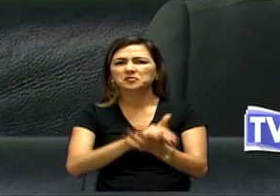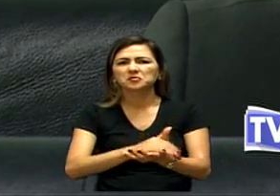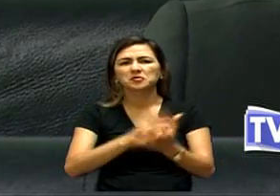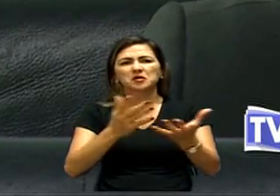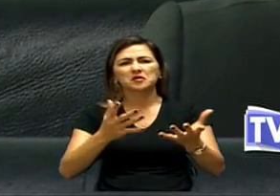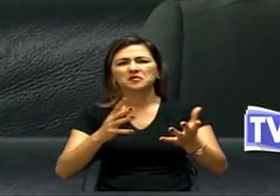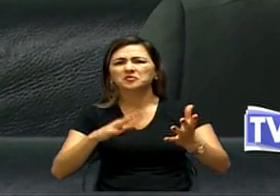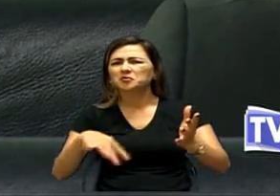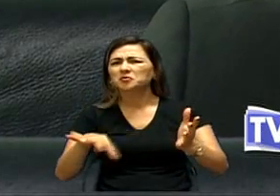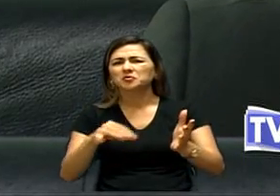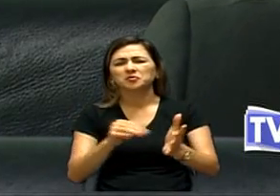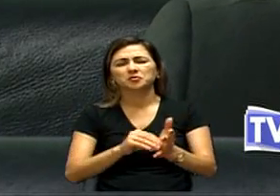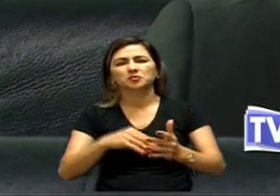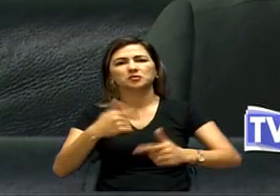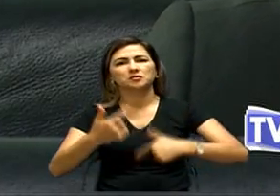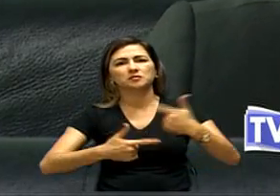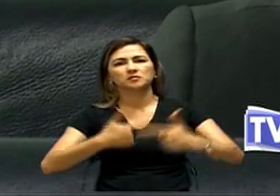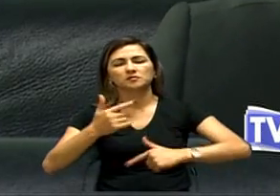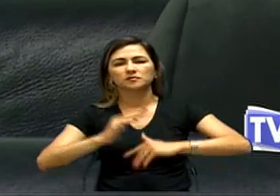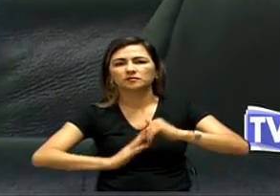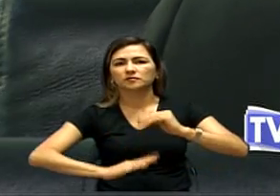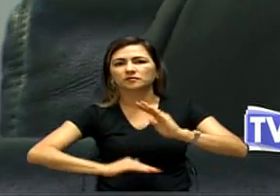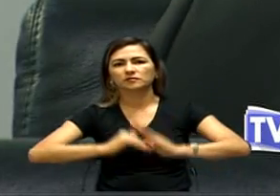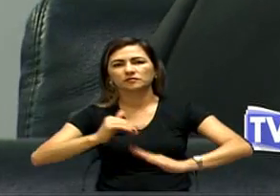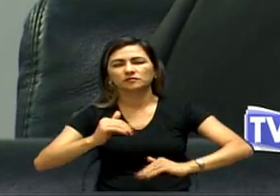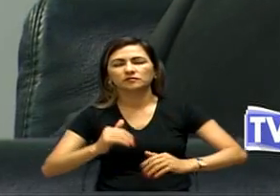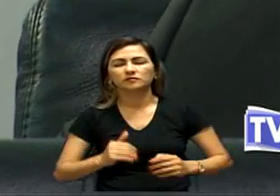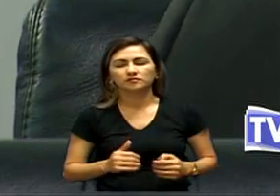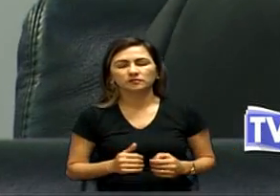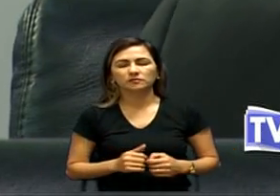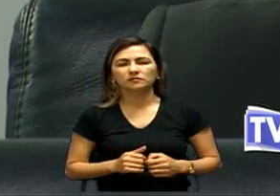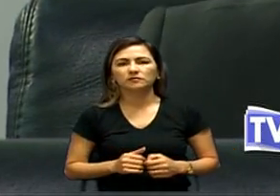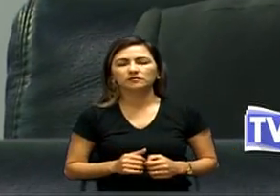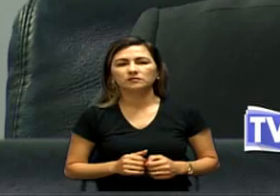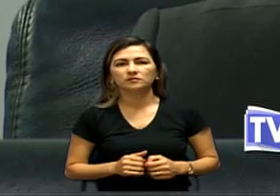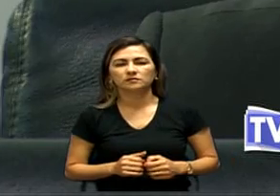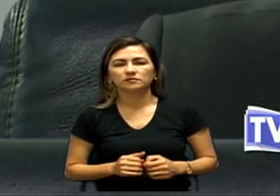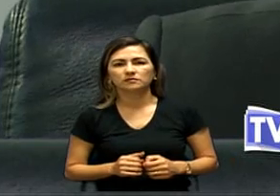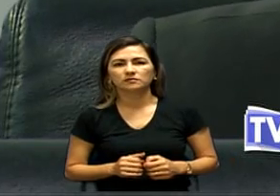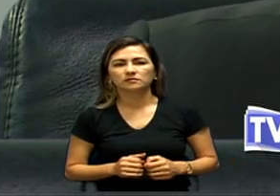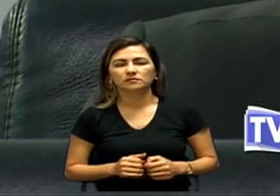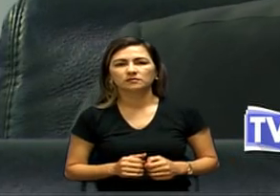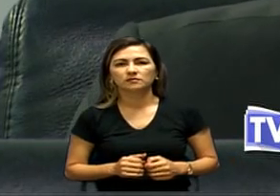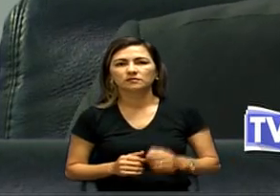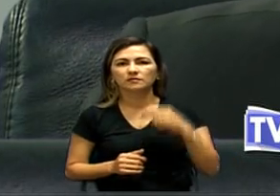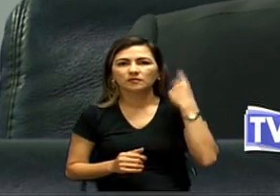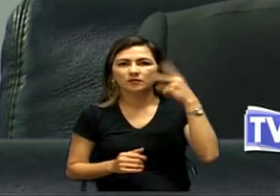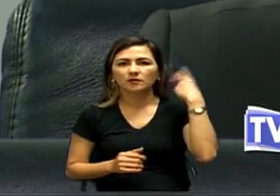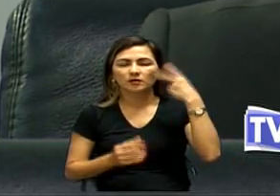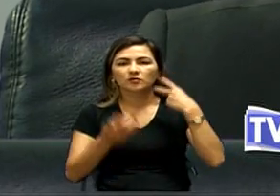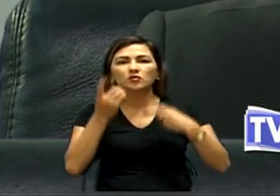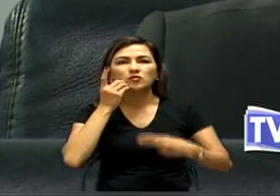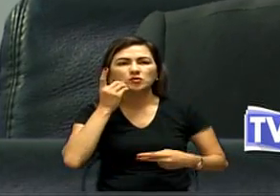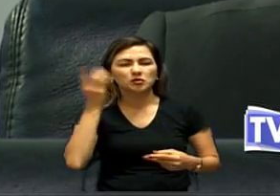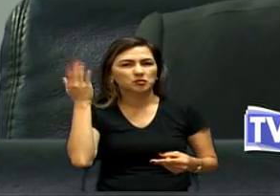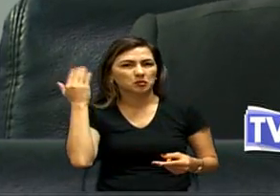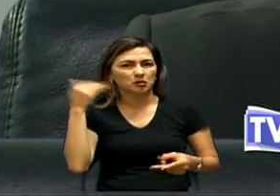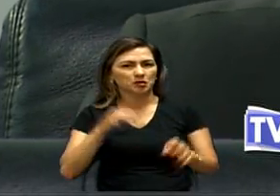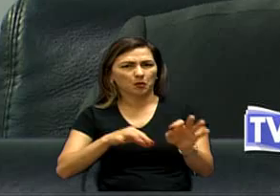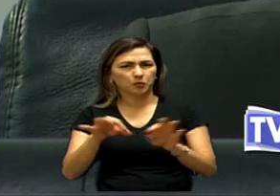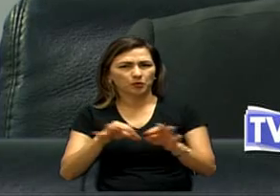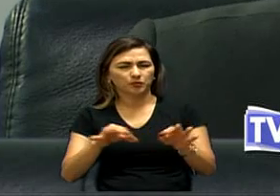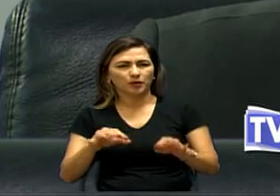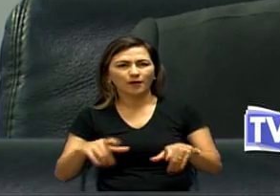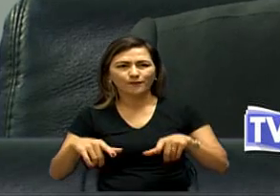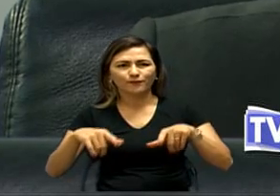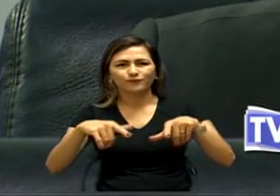com excelência. Então, Paulo Liparotti, inclusive, já foi até... homenageado pelo vereador Dini, e eu tive a